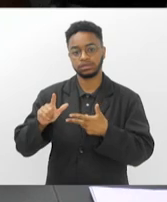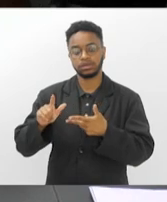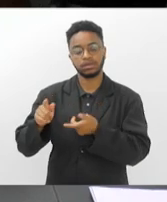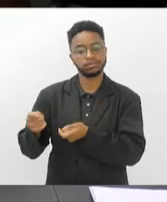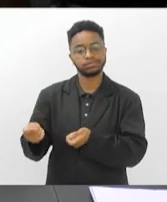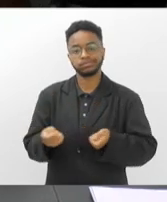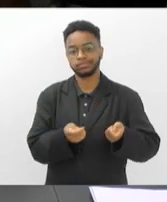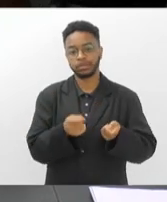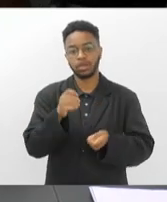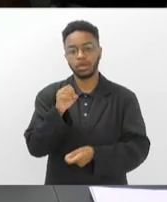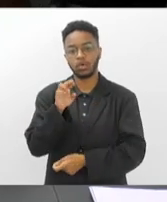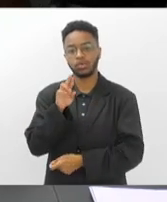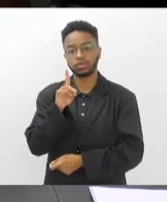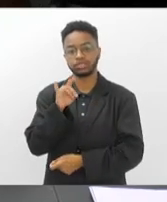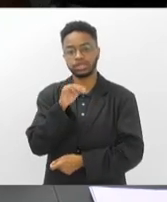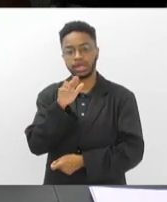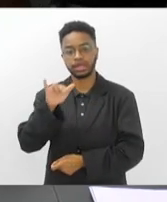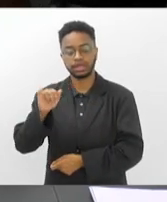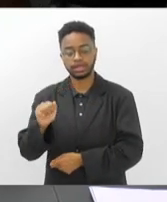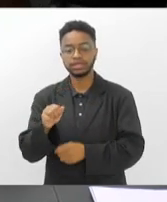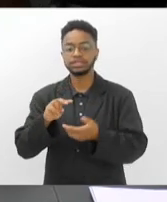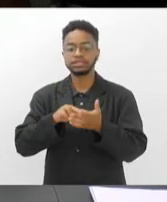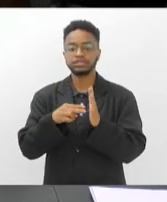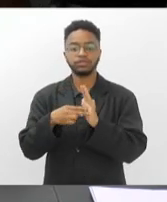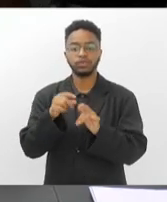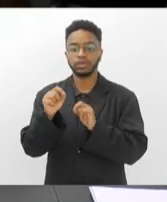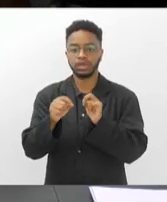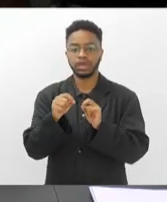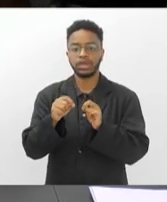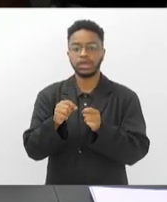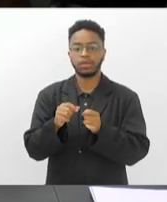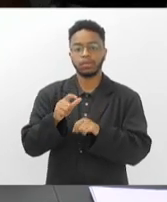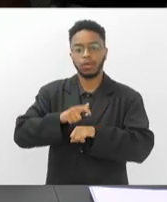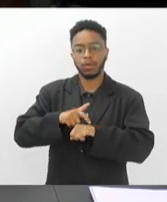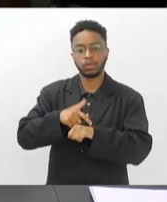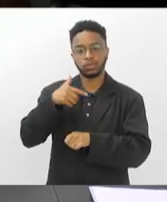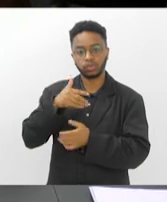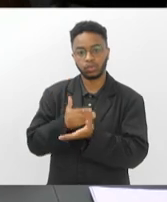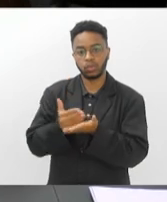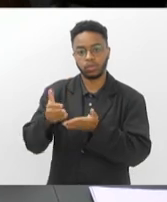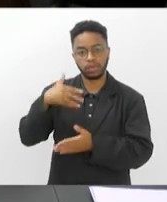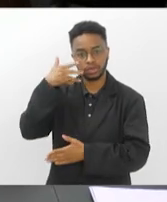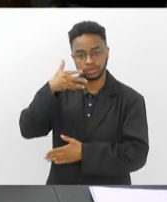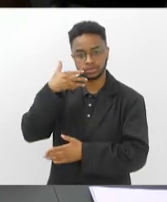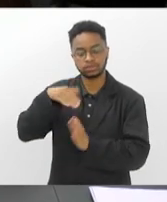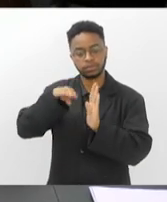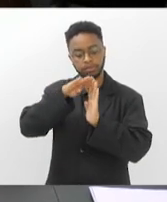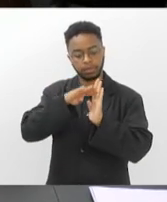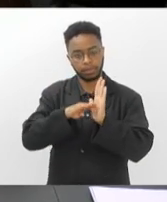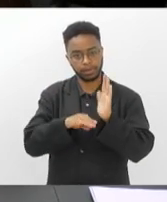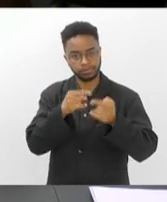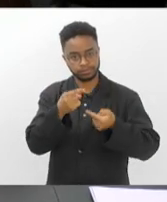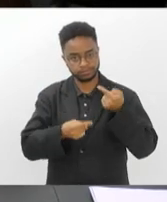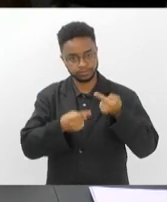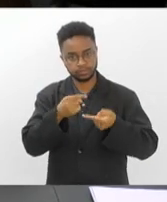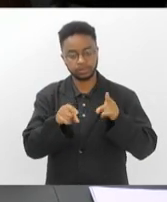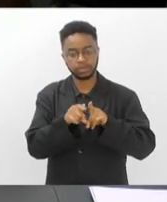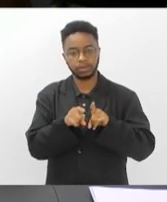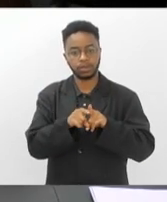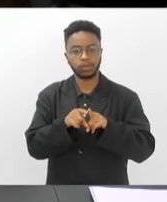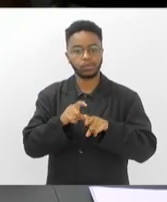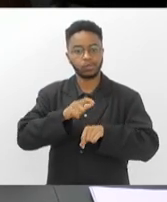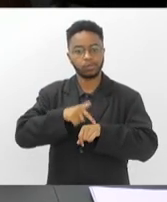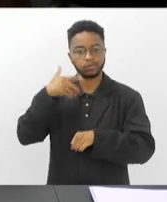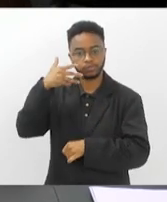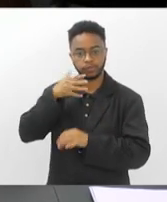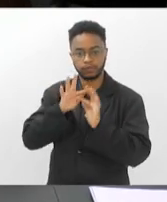compreende expediente inicial, ordem do dia e expediente final. E no inciso 2º, ele diz